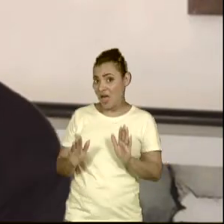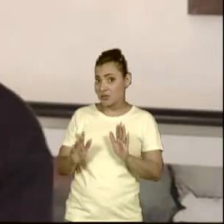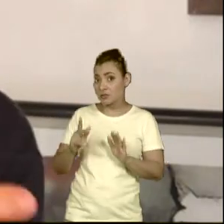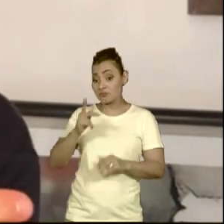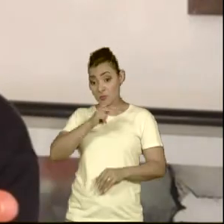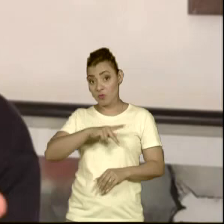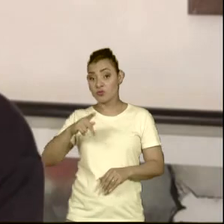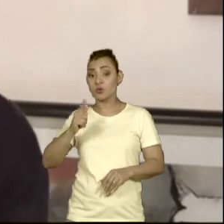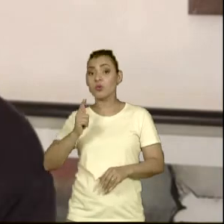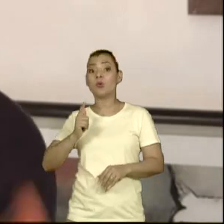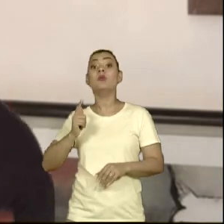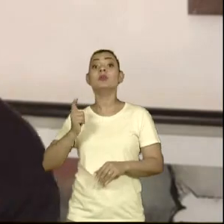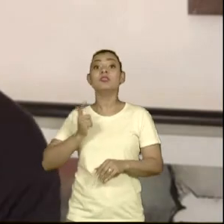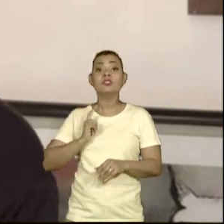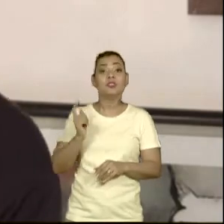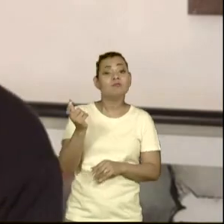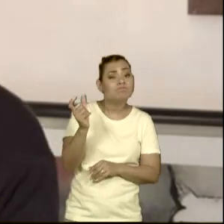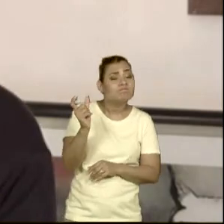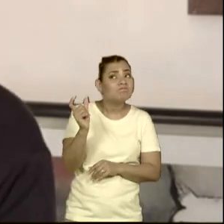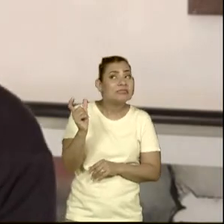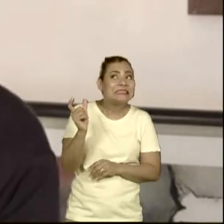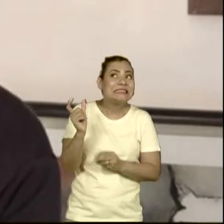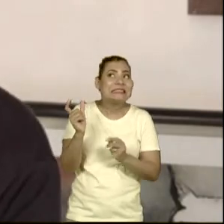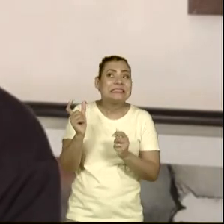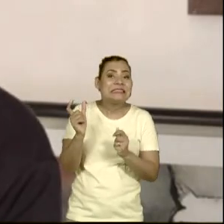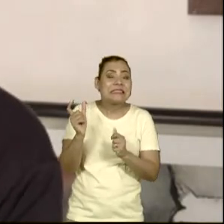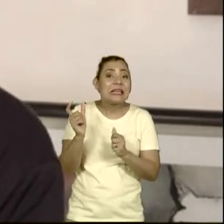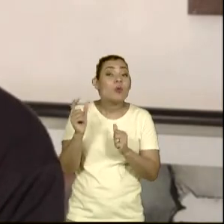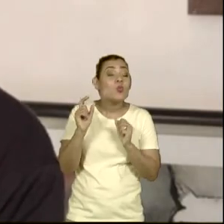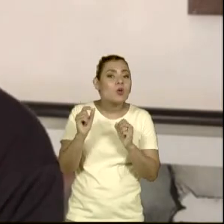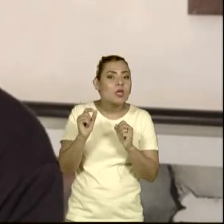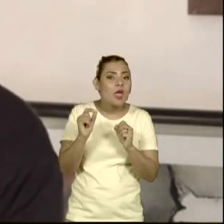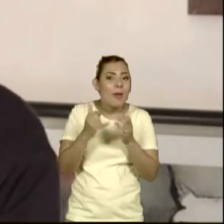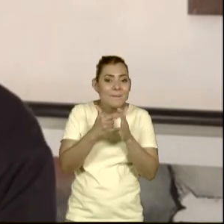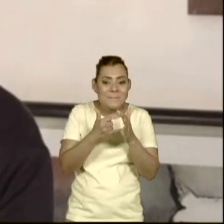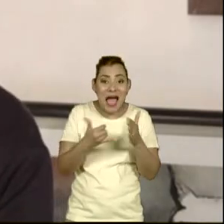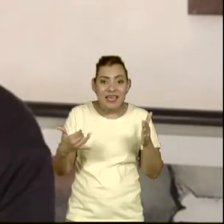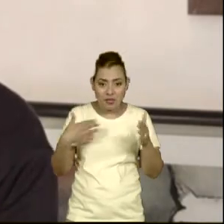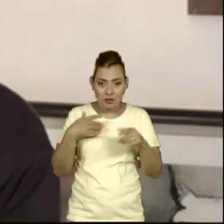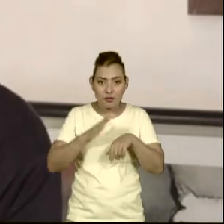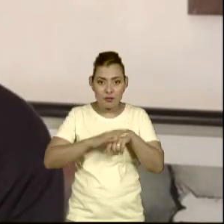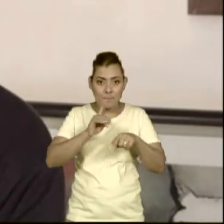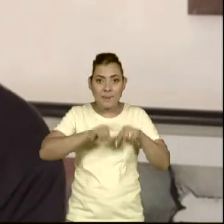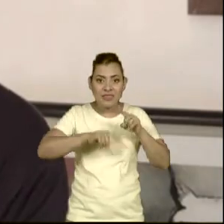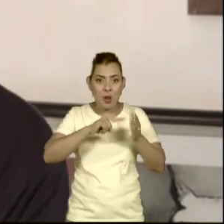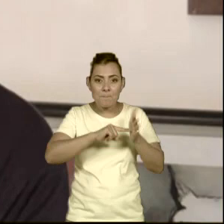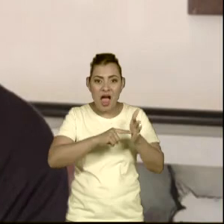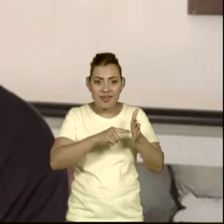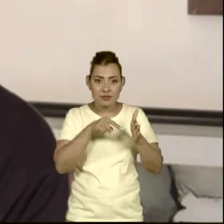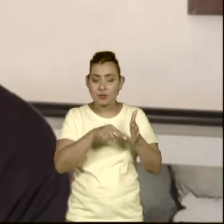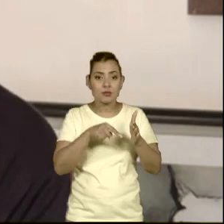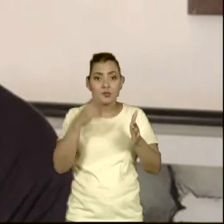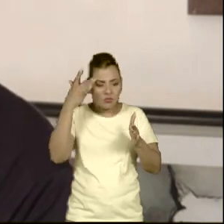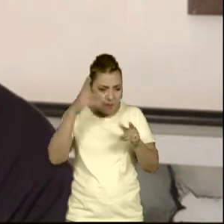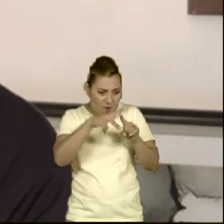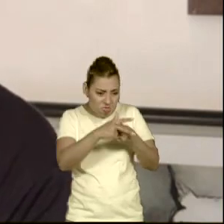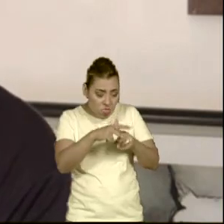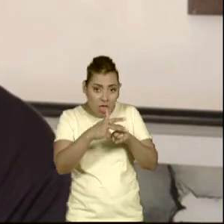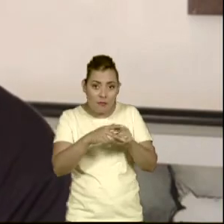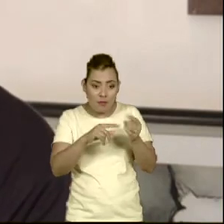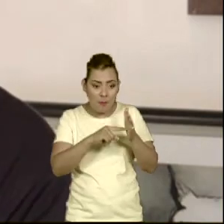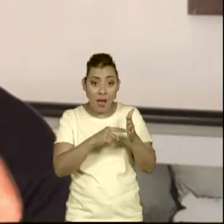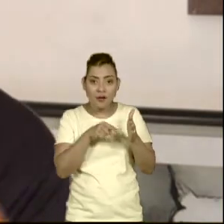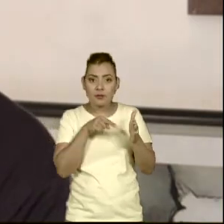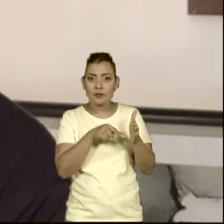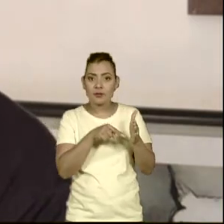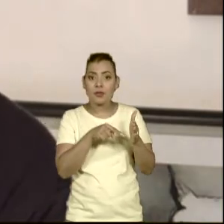tem um ajudante atrapalhado, e ele cria uma máquina, uma geringonça, que ele não sabe exatamente o que ele é, mas ele vai descobrir que essa